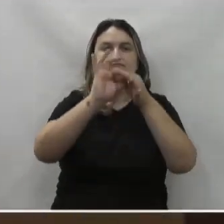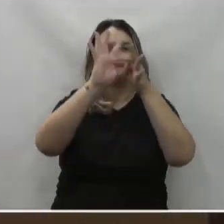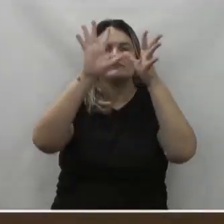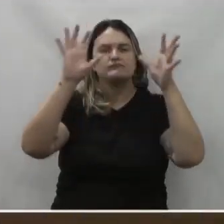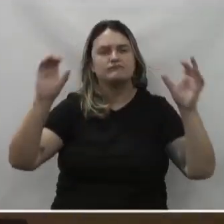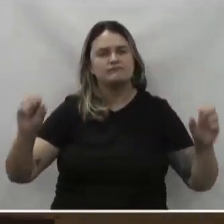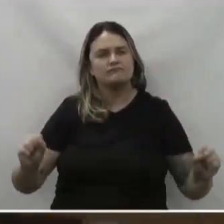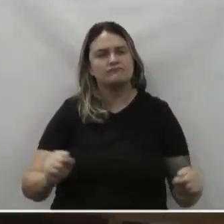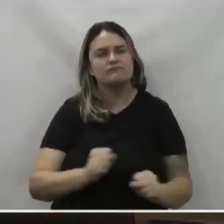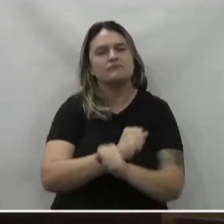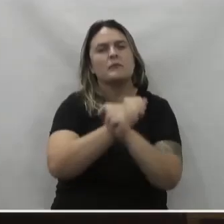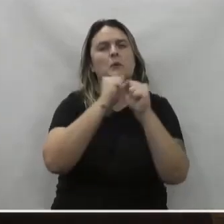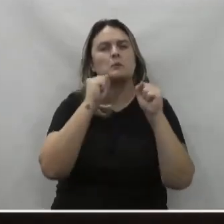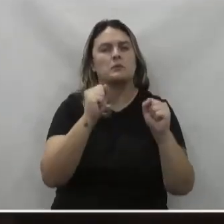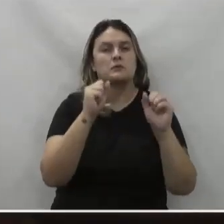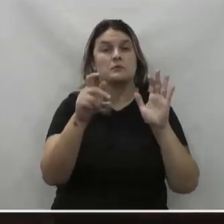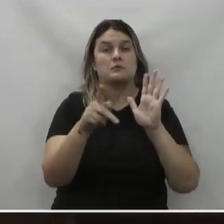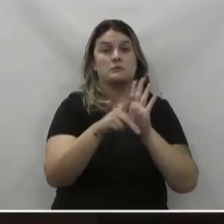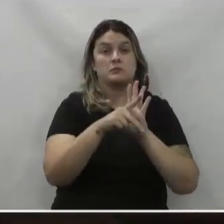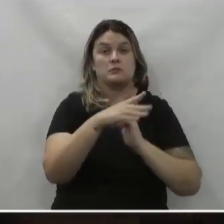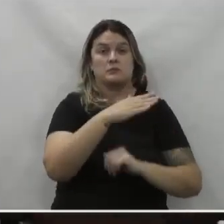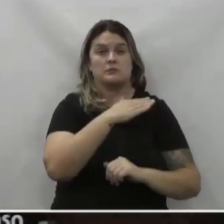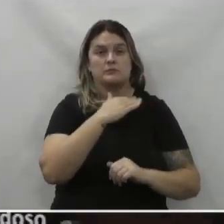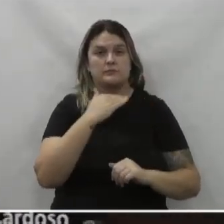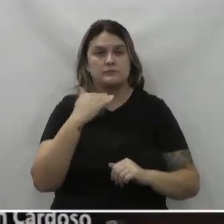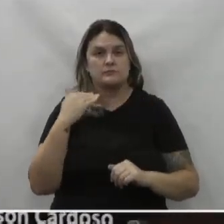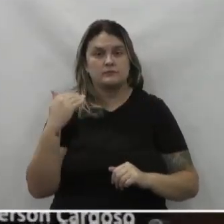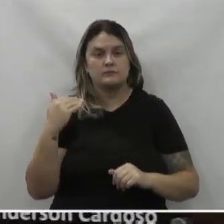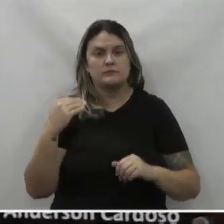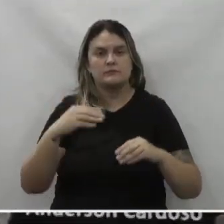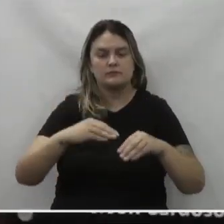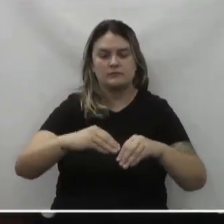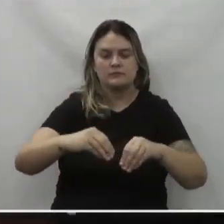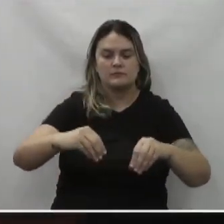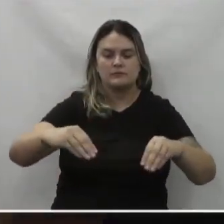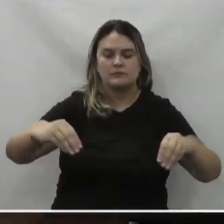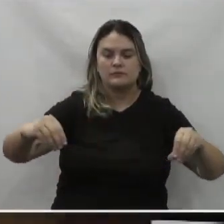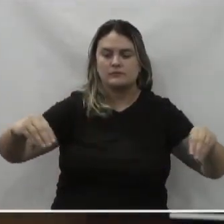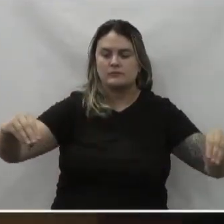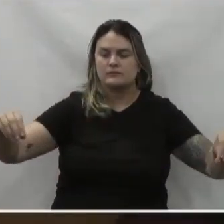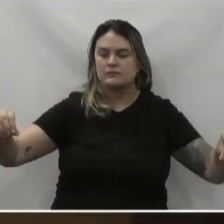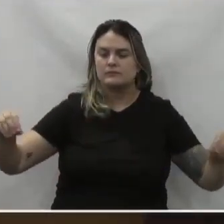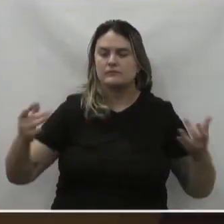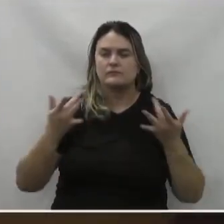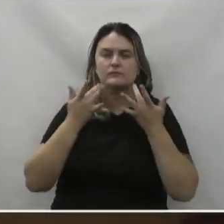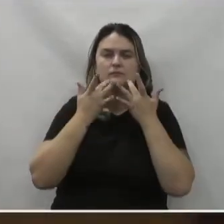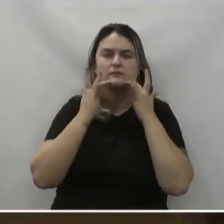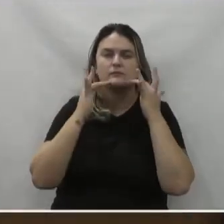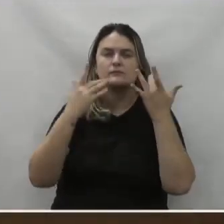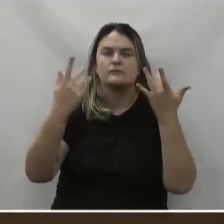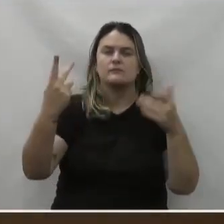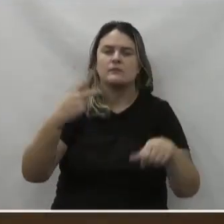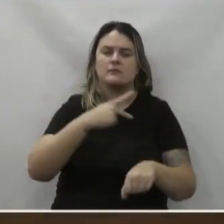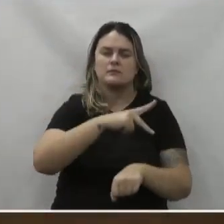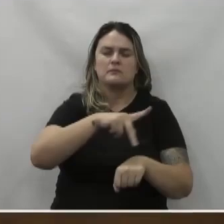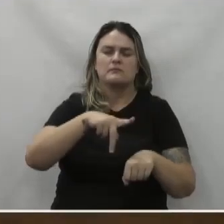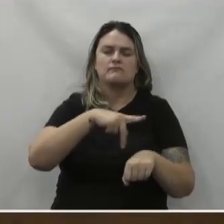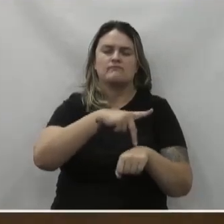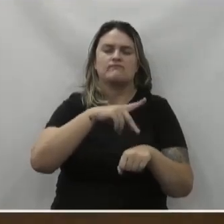da liberdade, desafio nosso peito à própria morte. Ó pátria